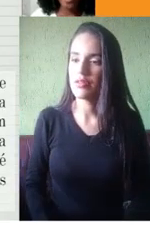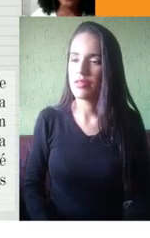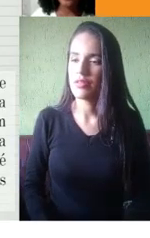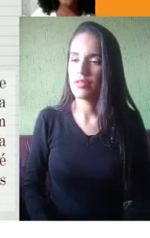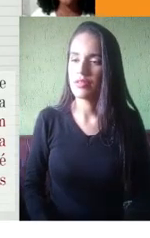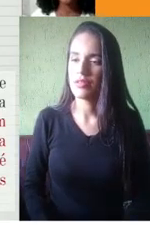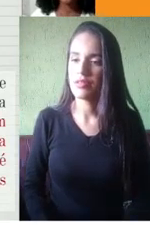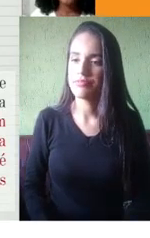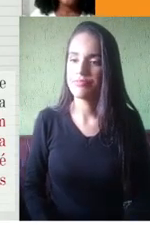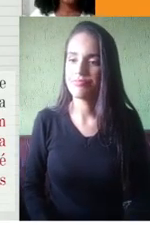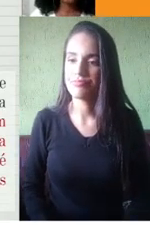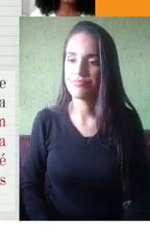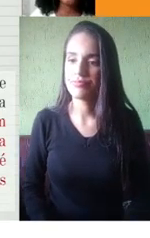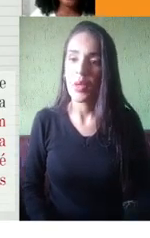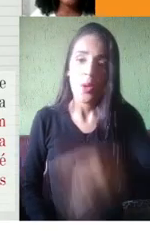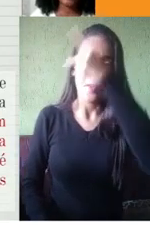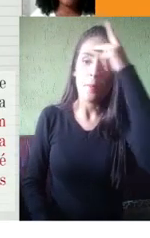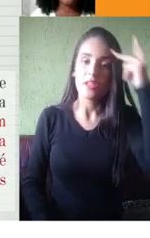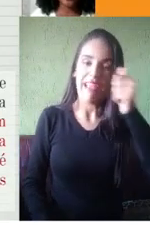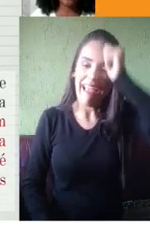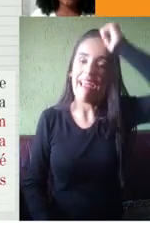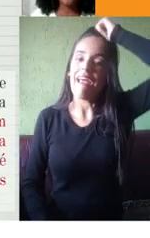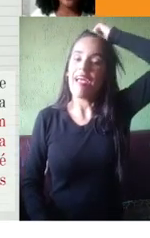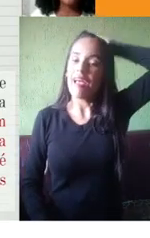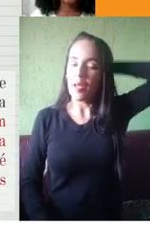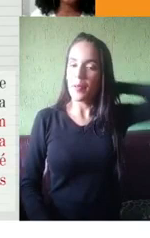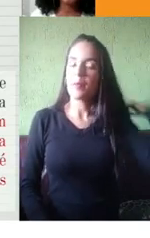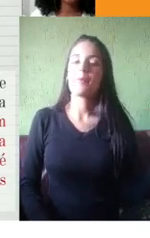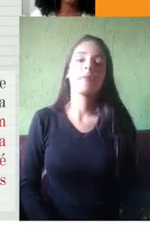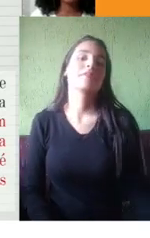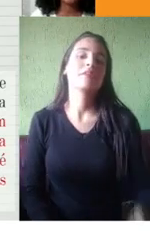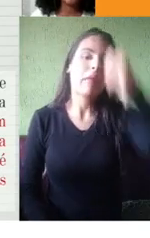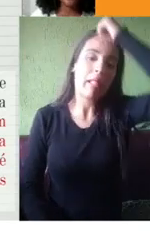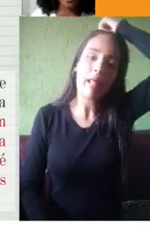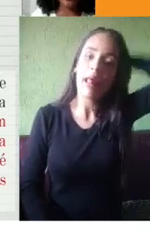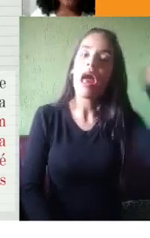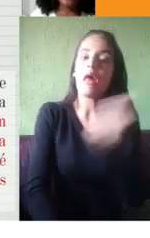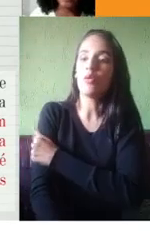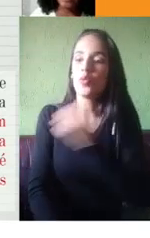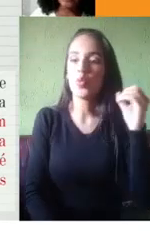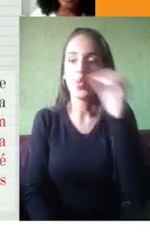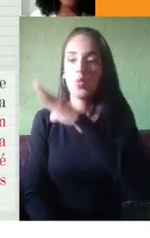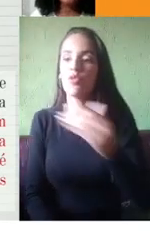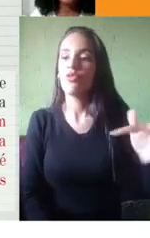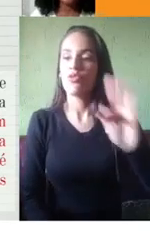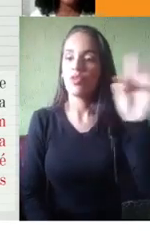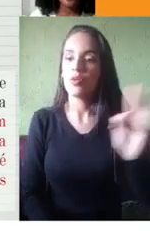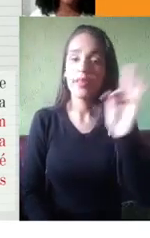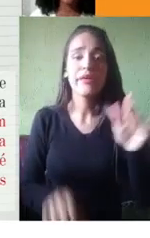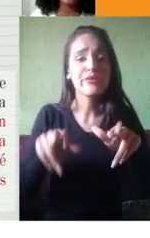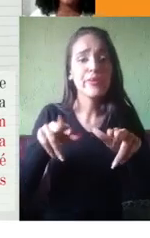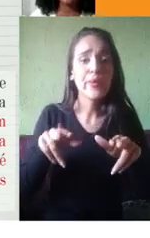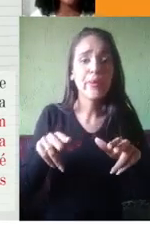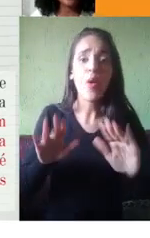a função básica. A lógica de quem raspa o cabelo de um calouro é a mesma de quem xinga o motorista ao lado. Assim, ao condenar